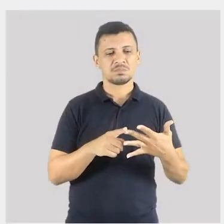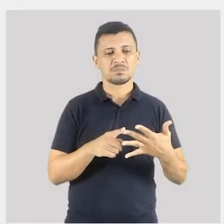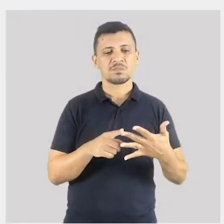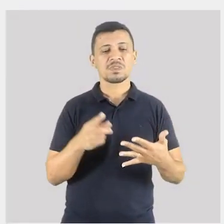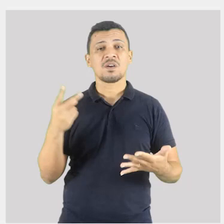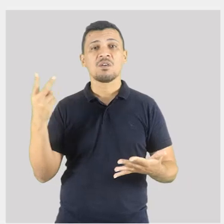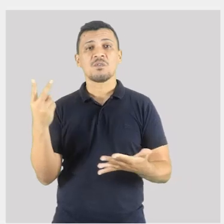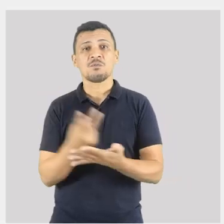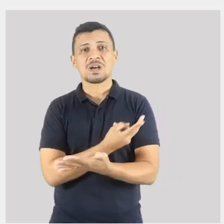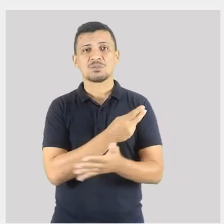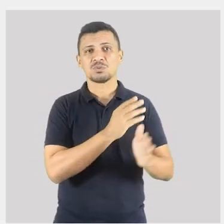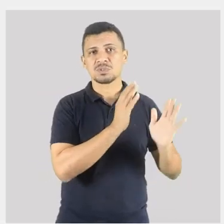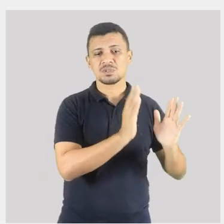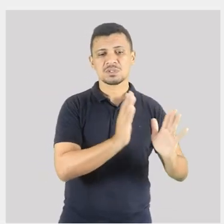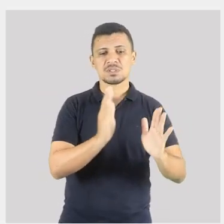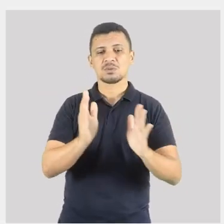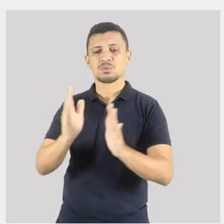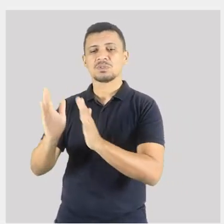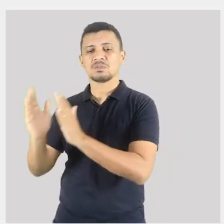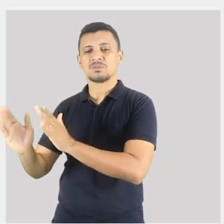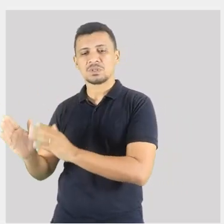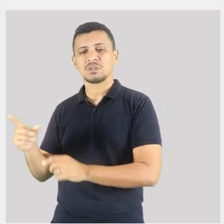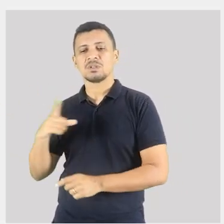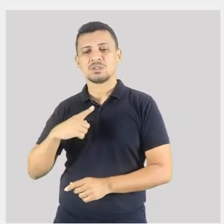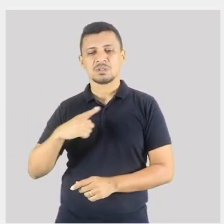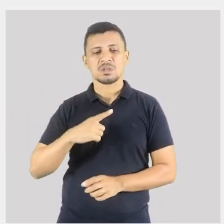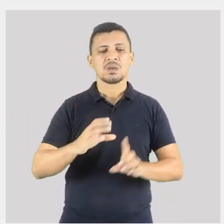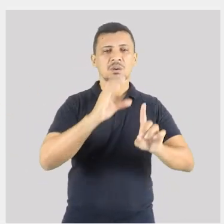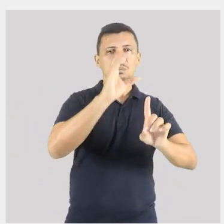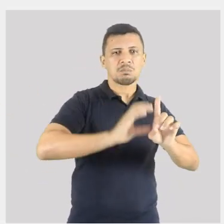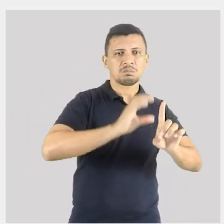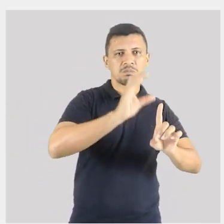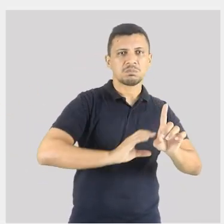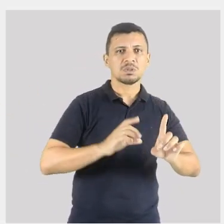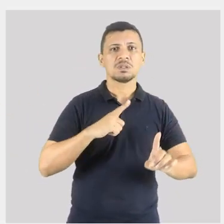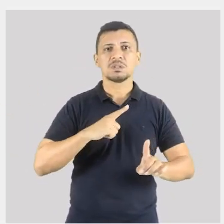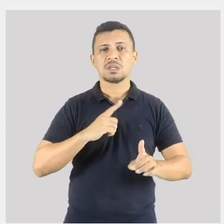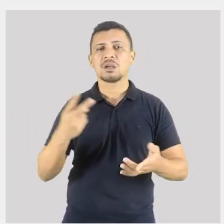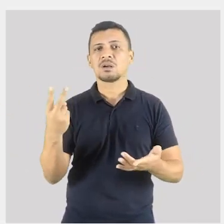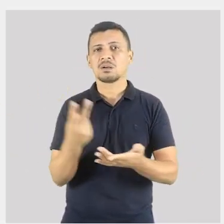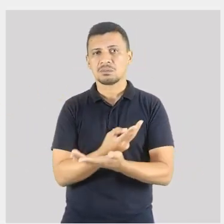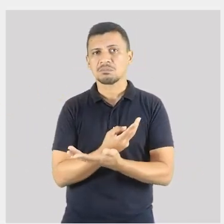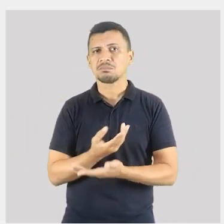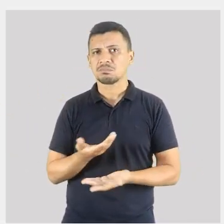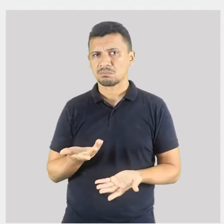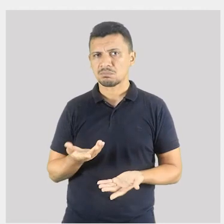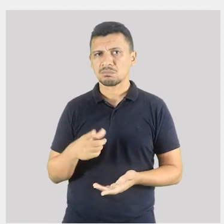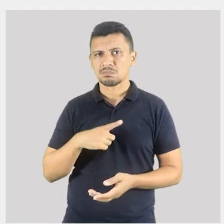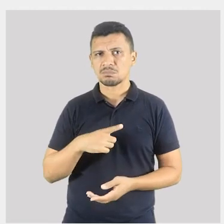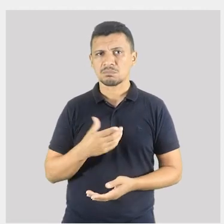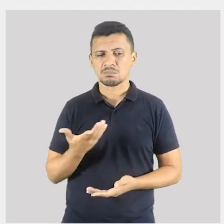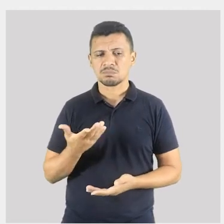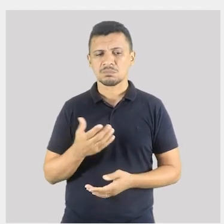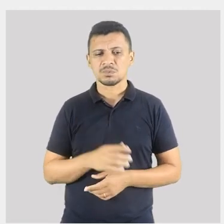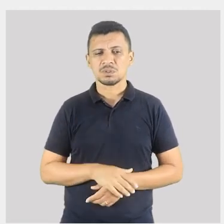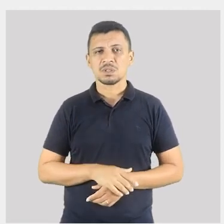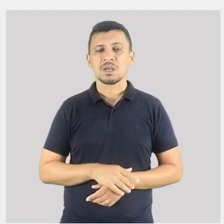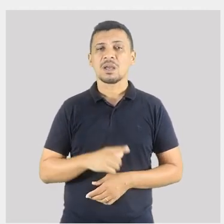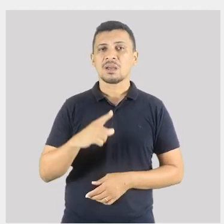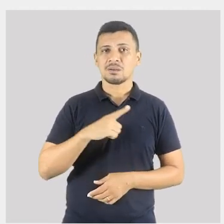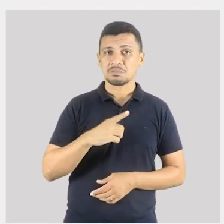Teríamos fatos sequenciados de forma cronológica, numa relação de causa e efeito,